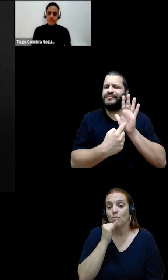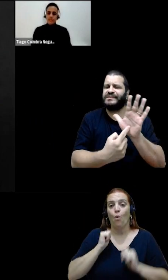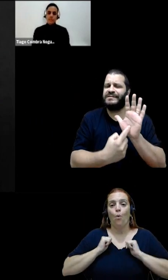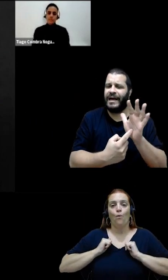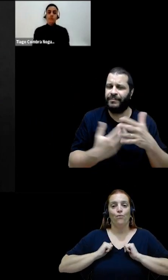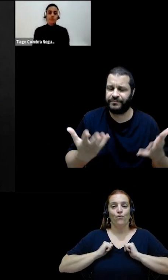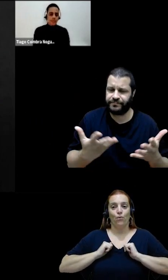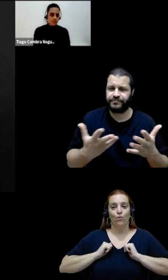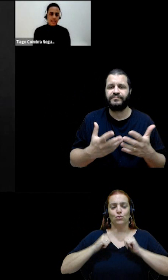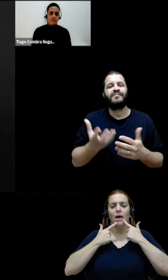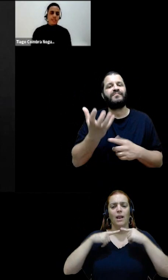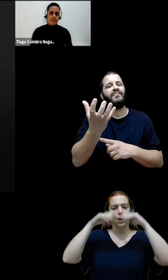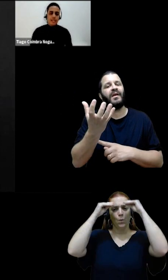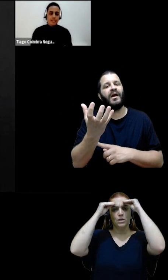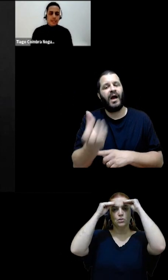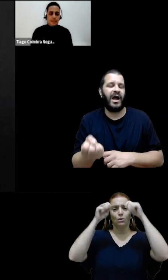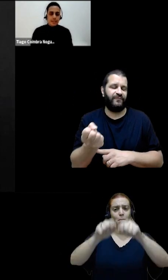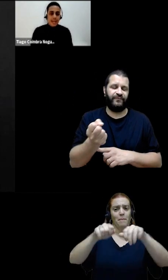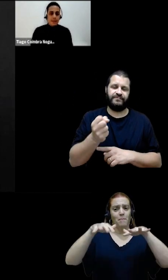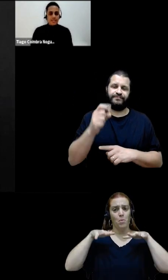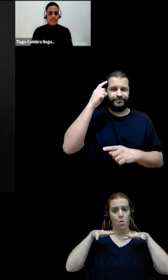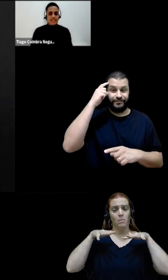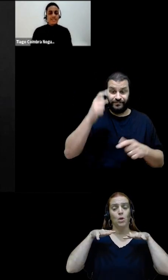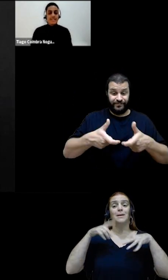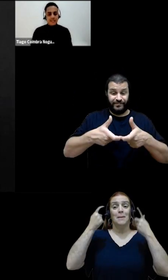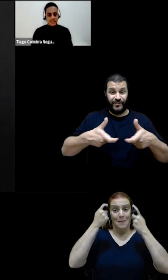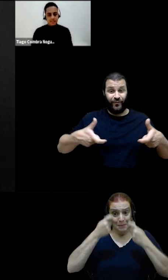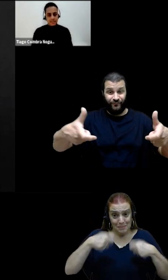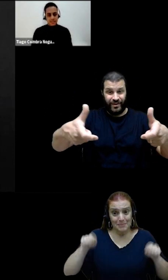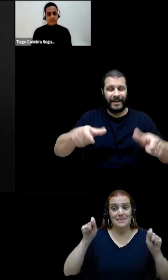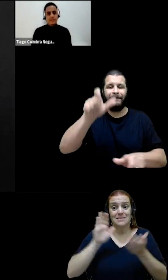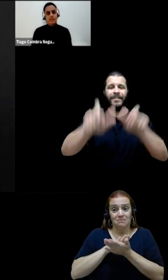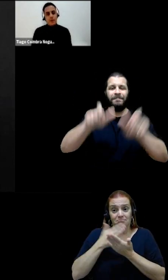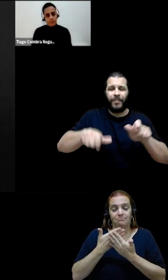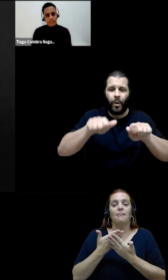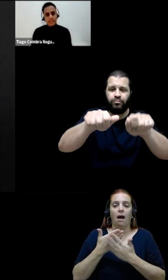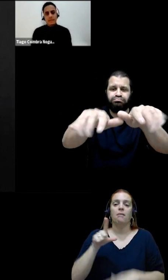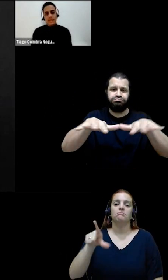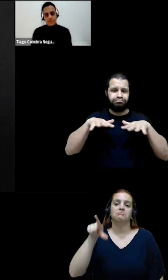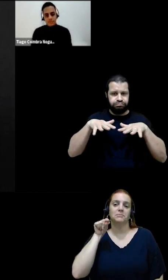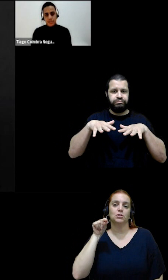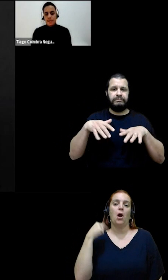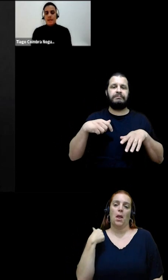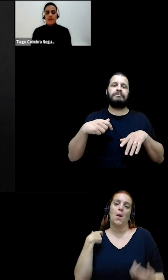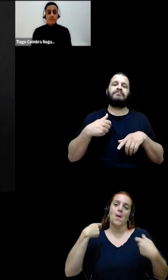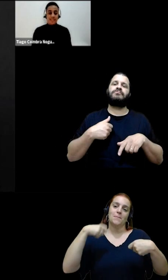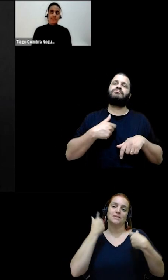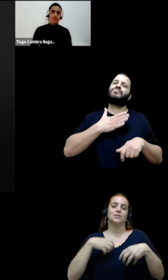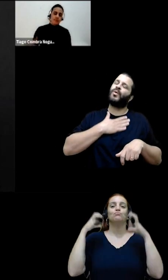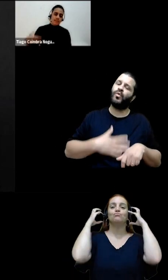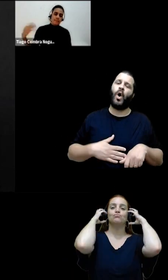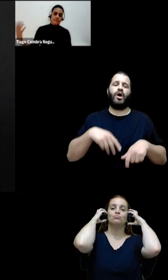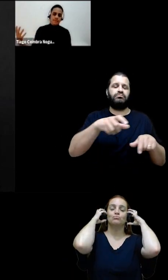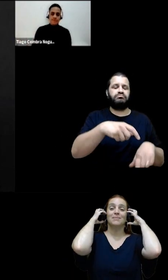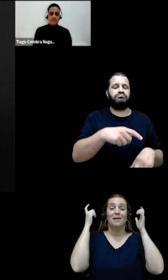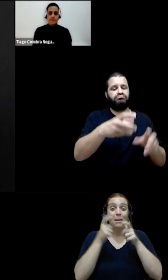conforto linguístico do público, né? Onde quem realmente necessita da interpretação, então opta pela escolha. Ao contrário que